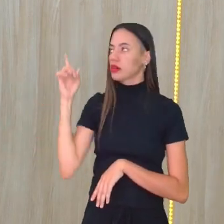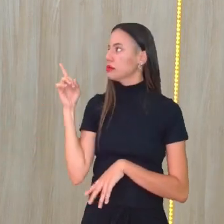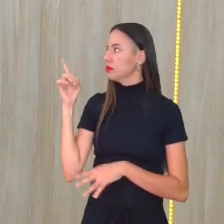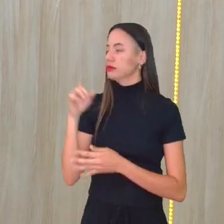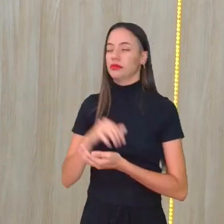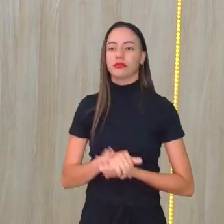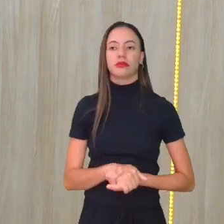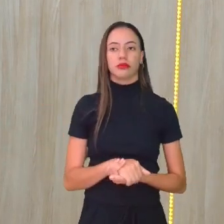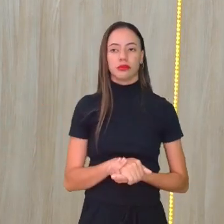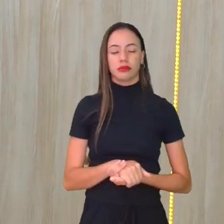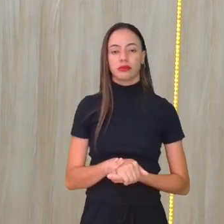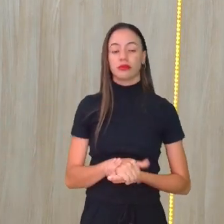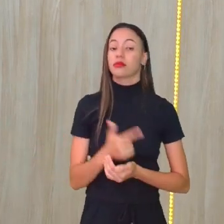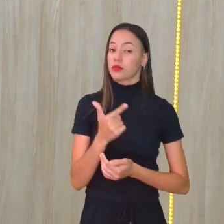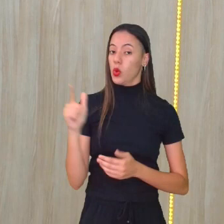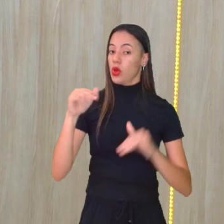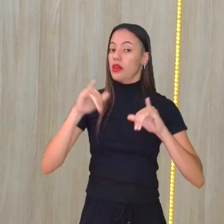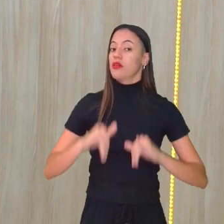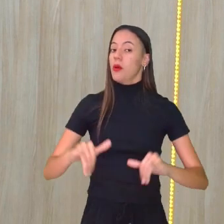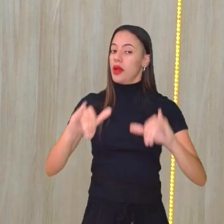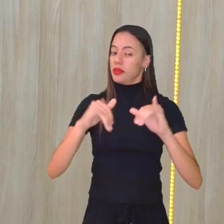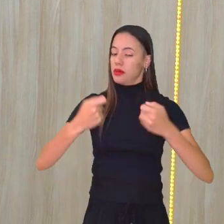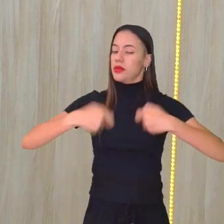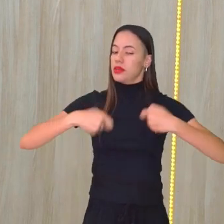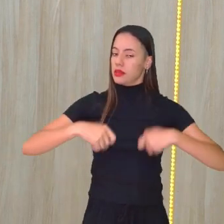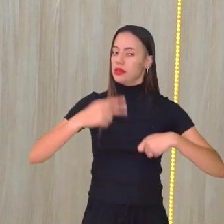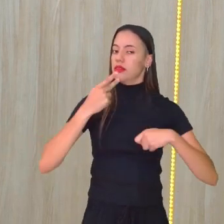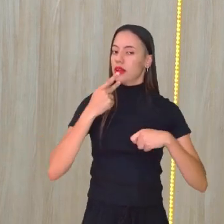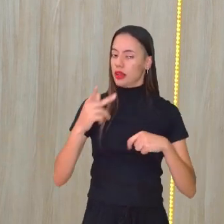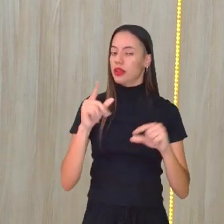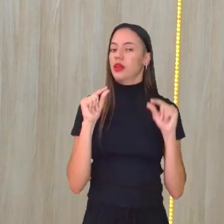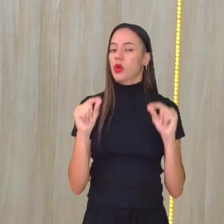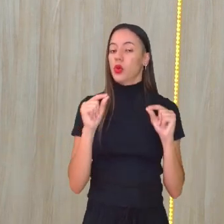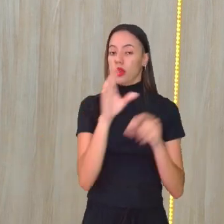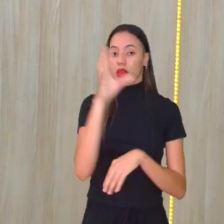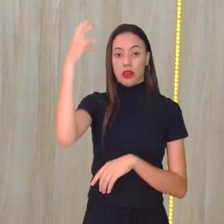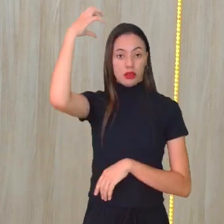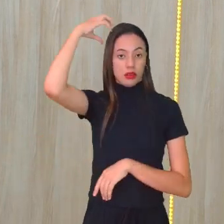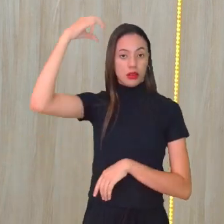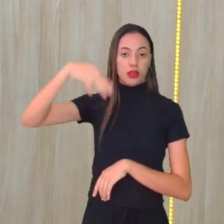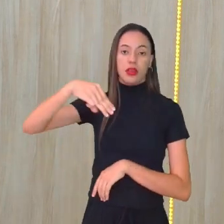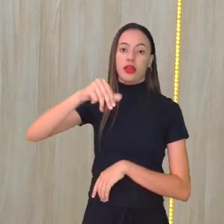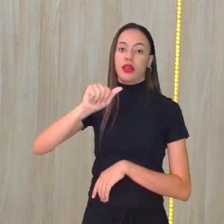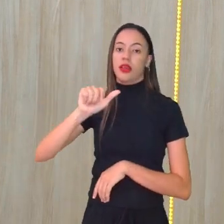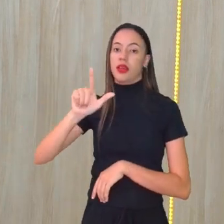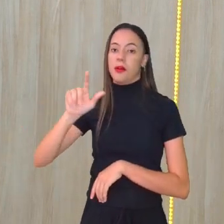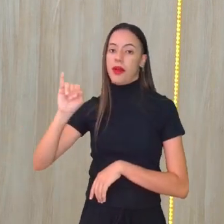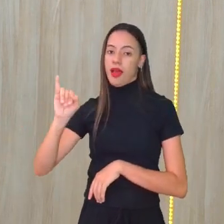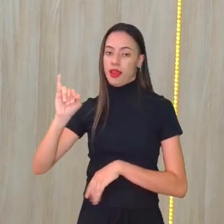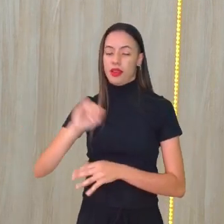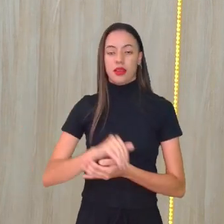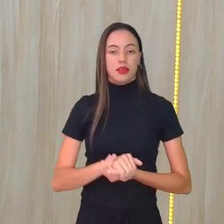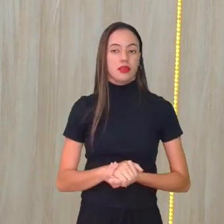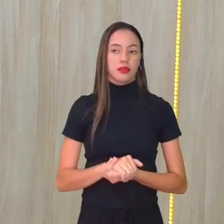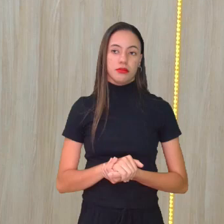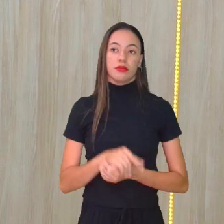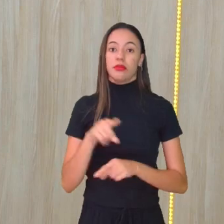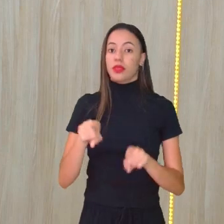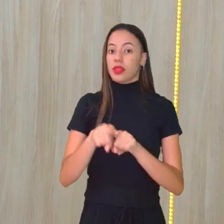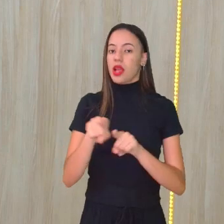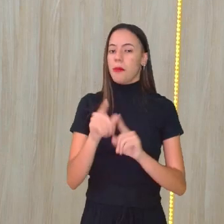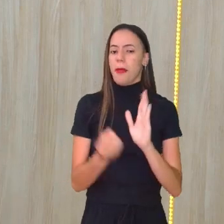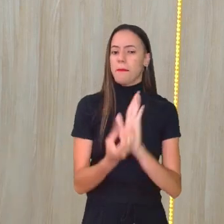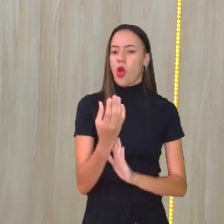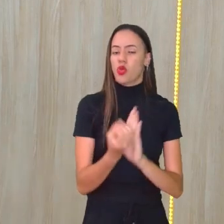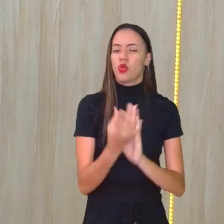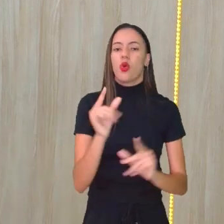Então, mais outra questão que a gente tem que colocar aqui. O reino de Mali, ele foi o maior produtor de